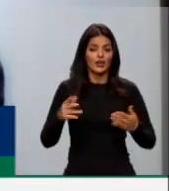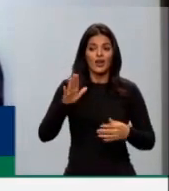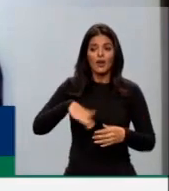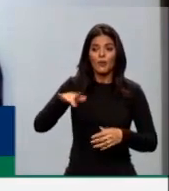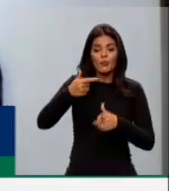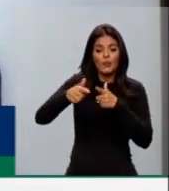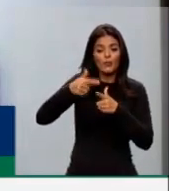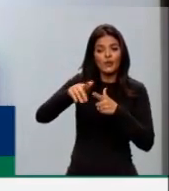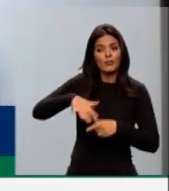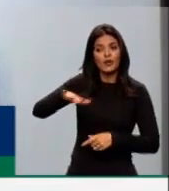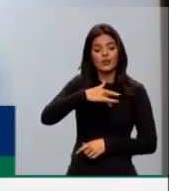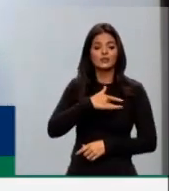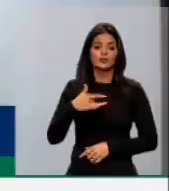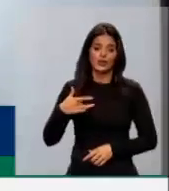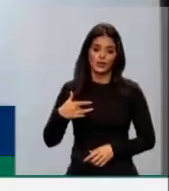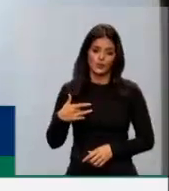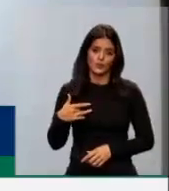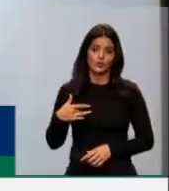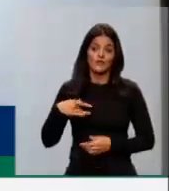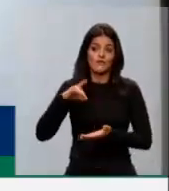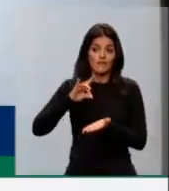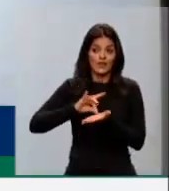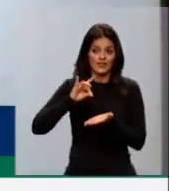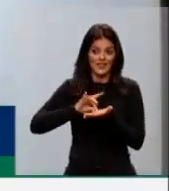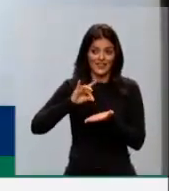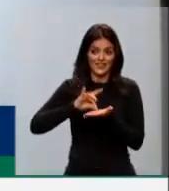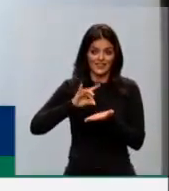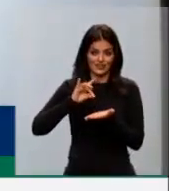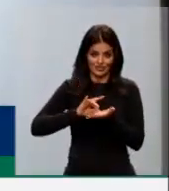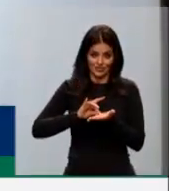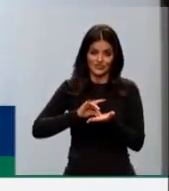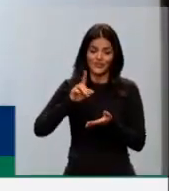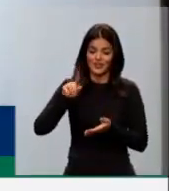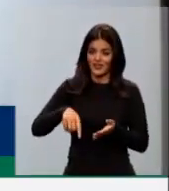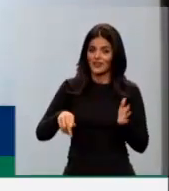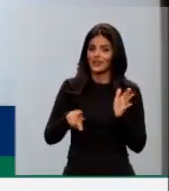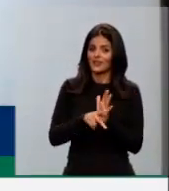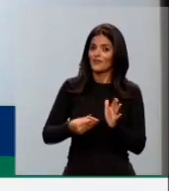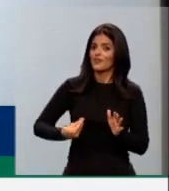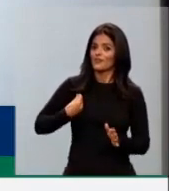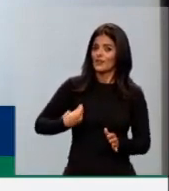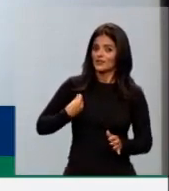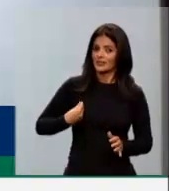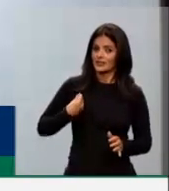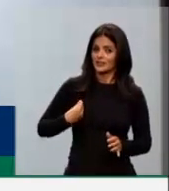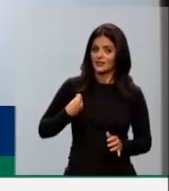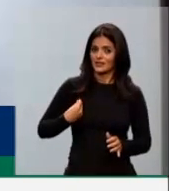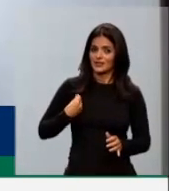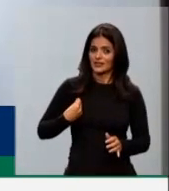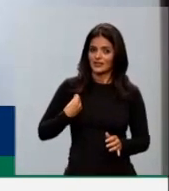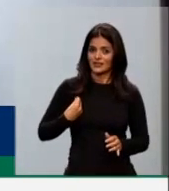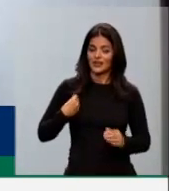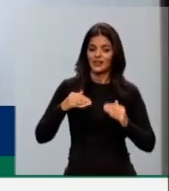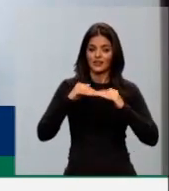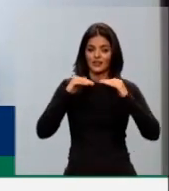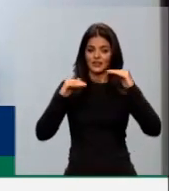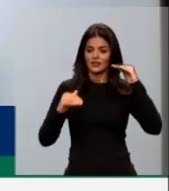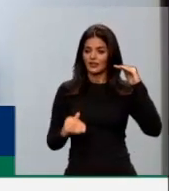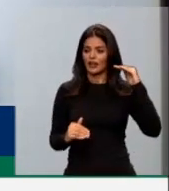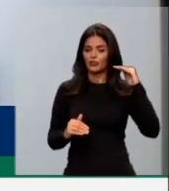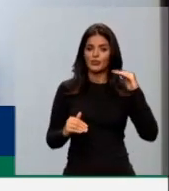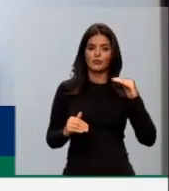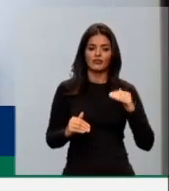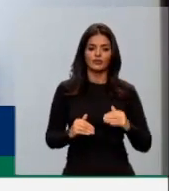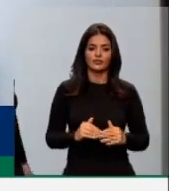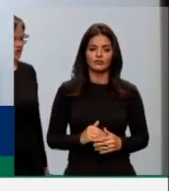sanitária, ela, na verdade, eu não digo que ela evidenciou, a gente já vivencia uma desigualdade do acesso ao